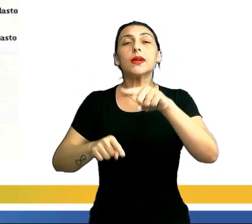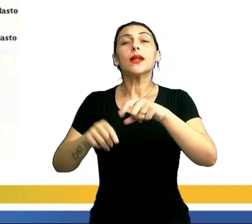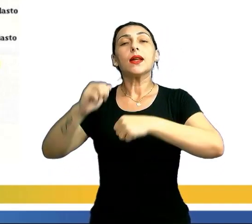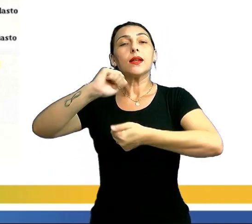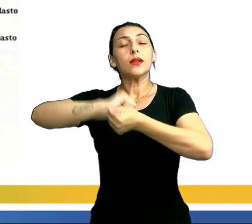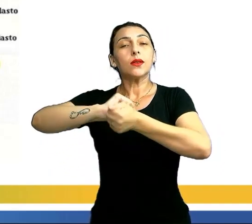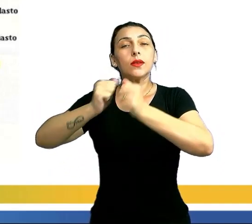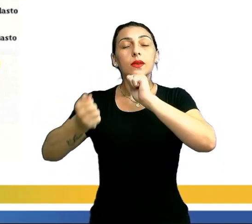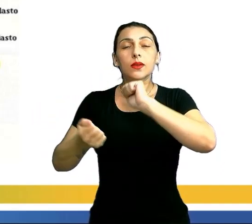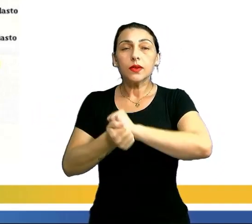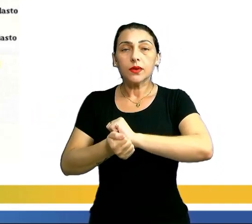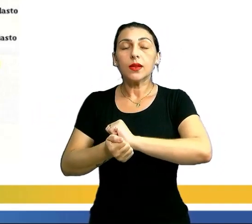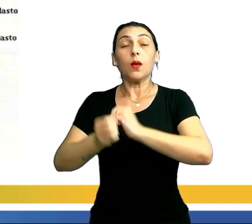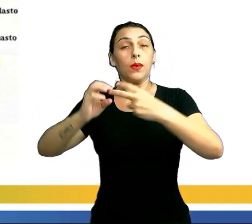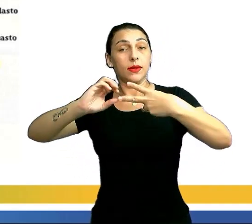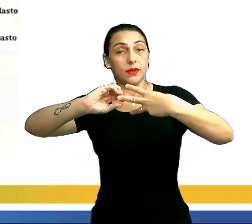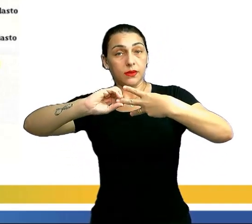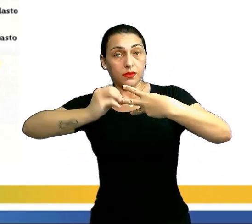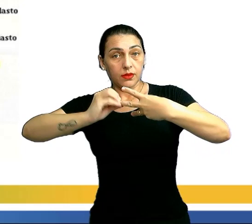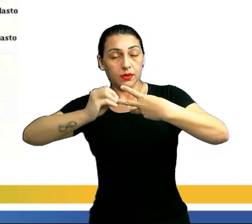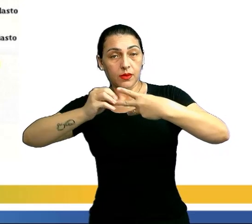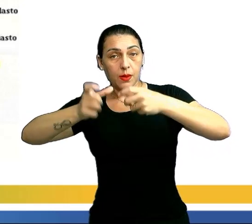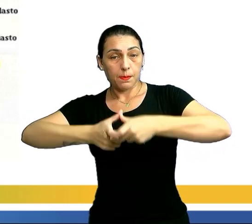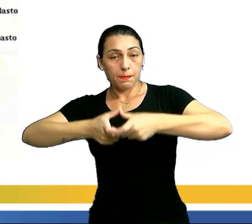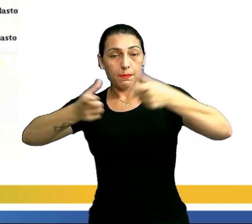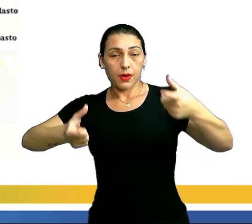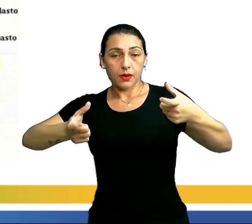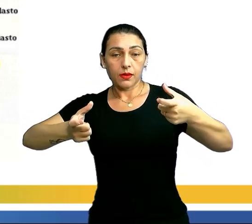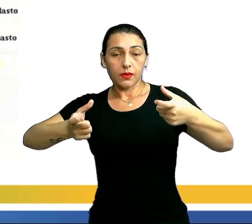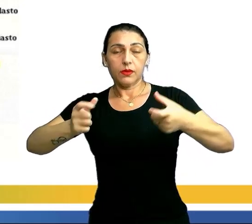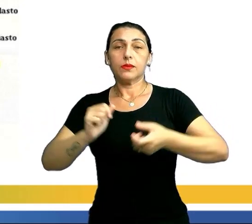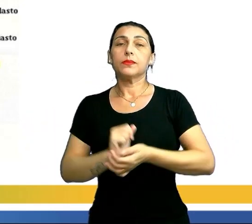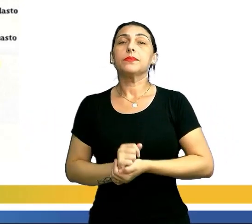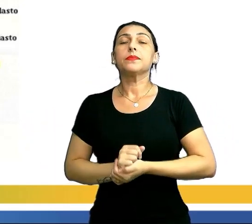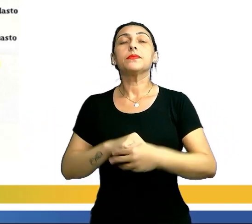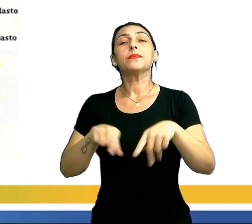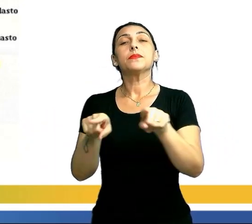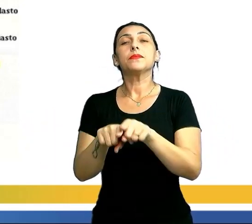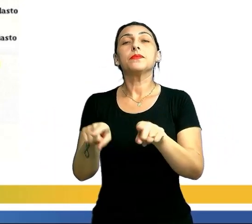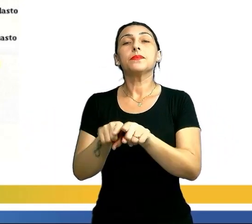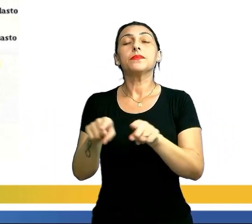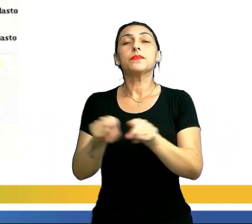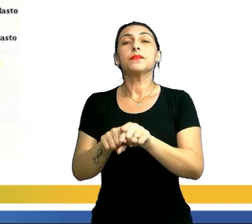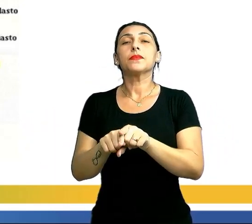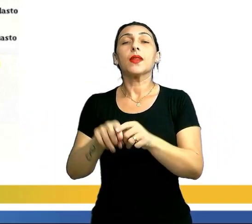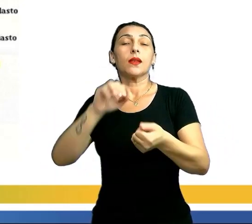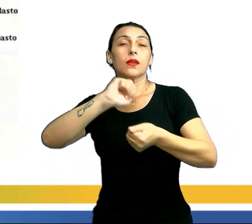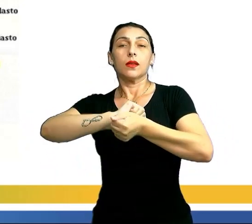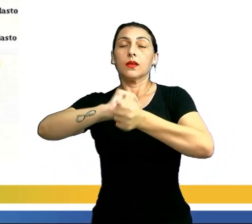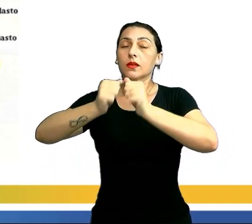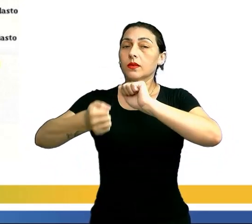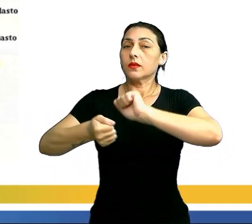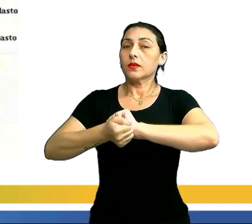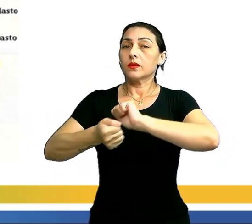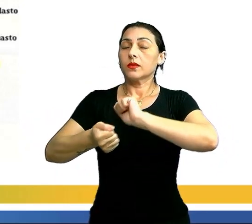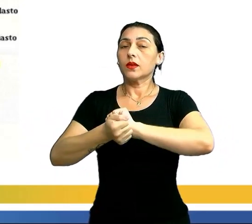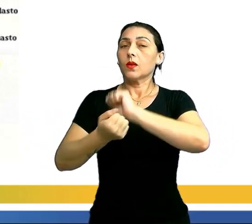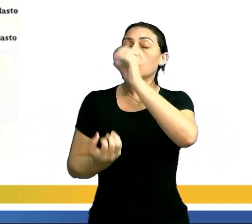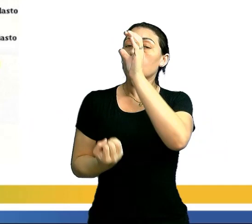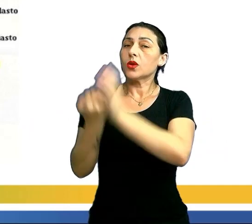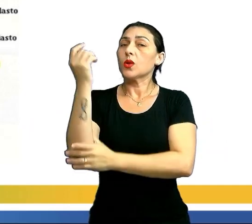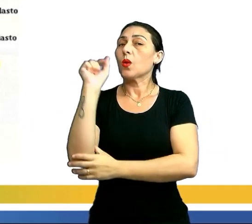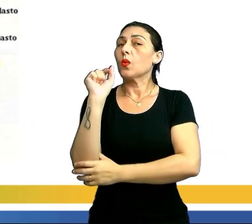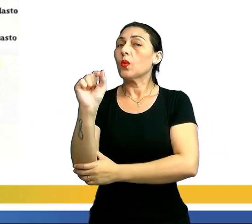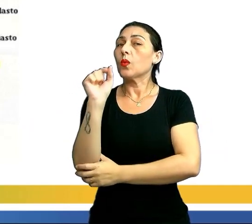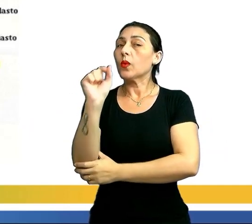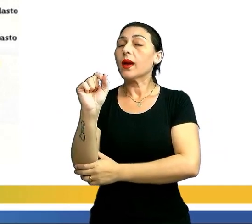a uma célula maior. Daí, essa associação originou